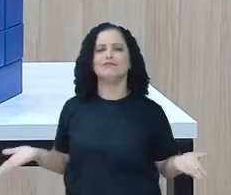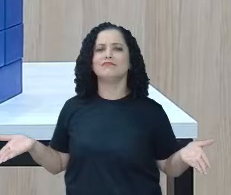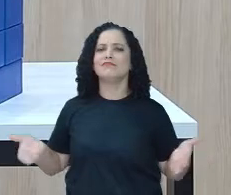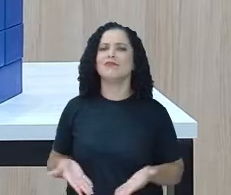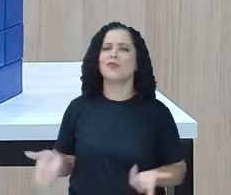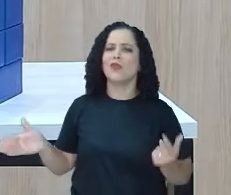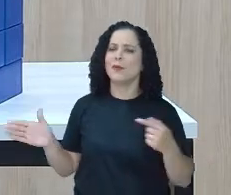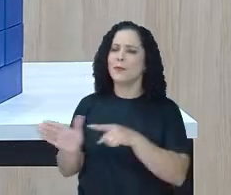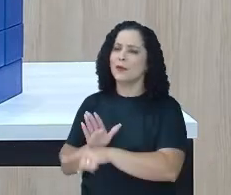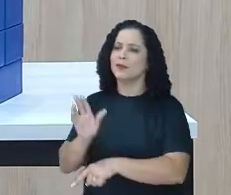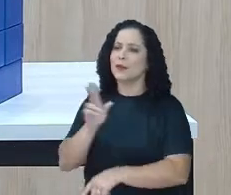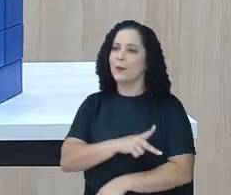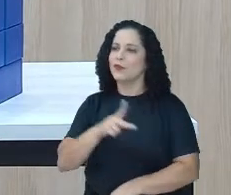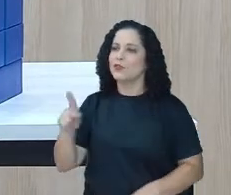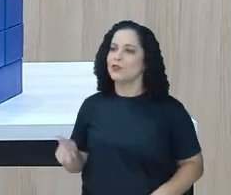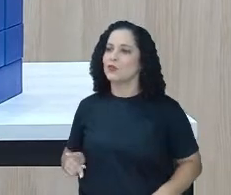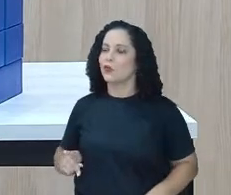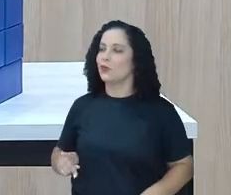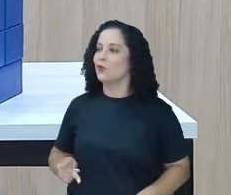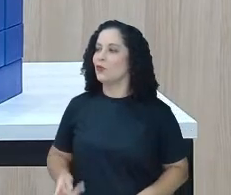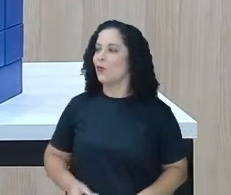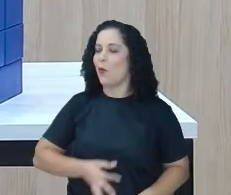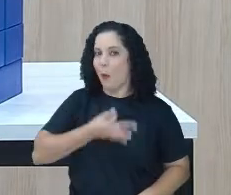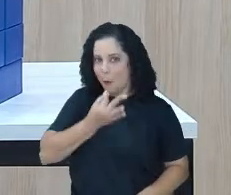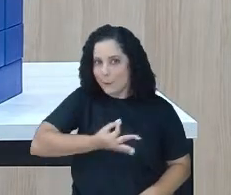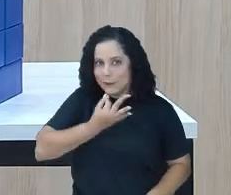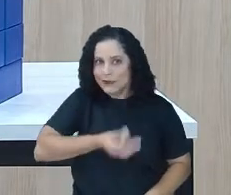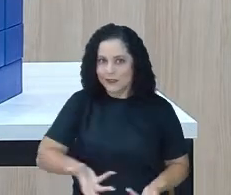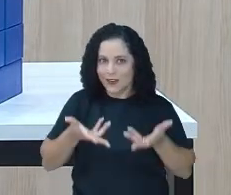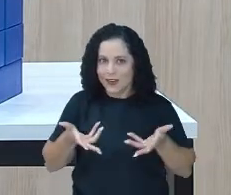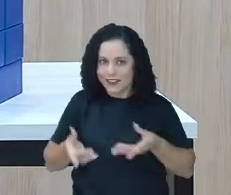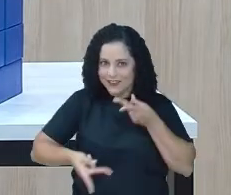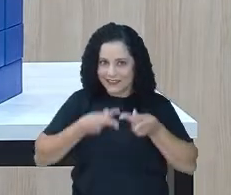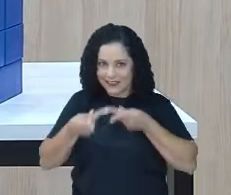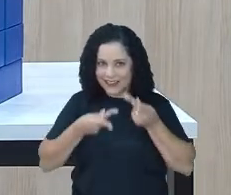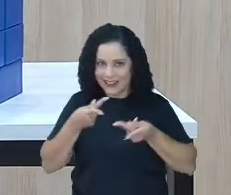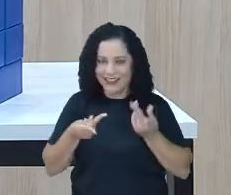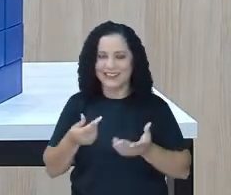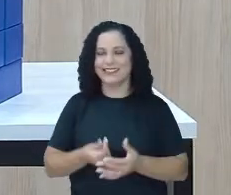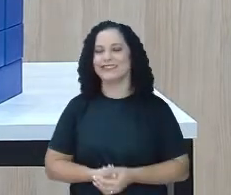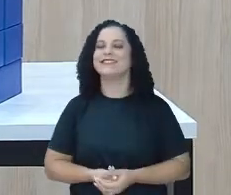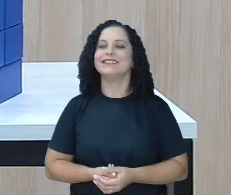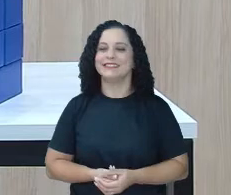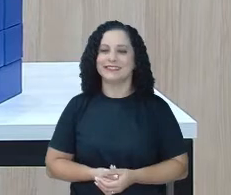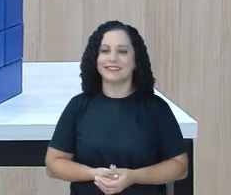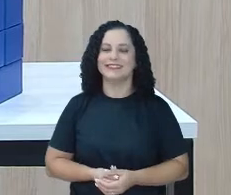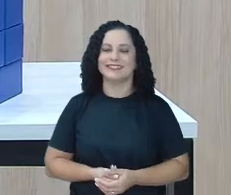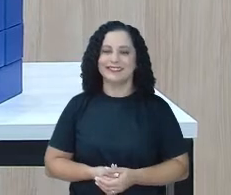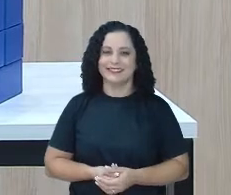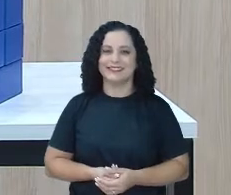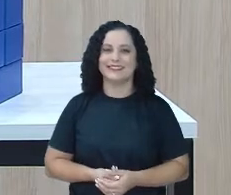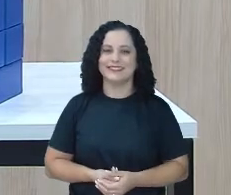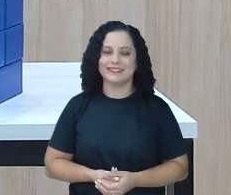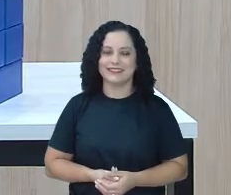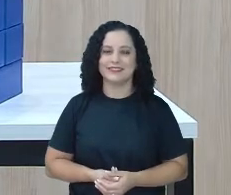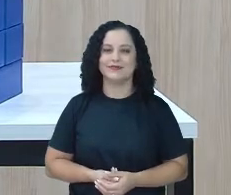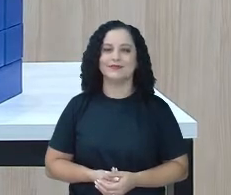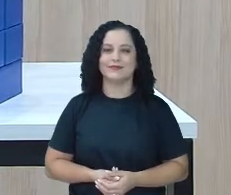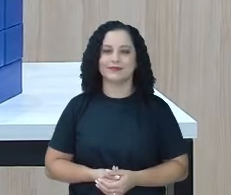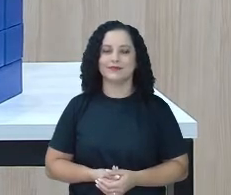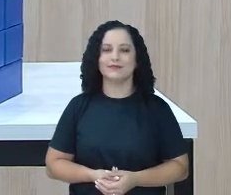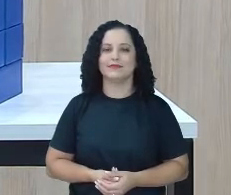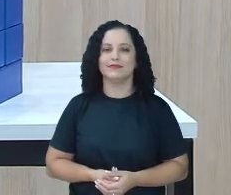Pedro, algum comentário? O senhor quer comentar alguma coisa? Que pergunta. Quero